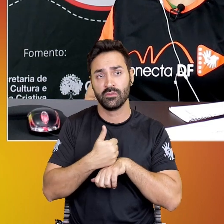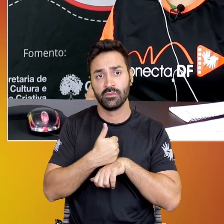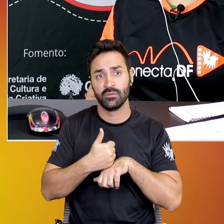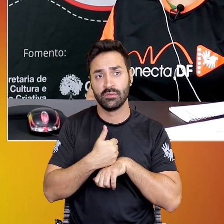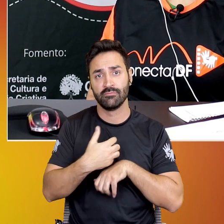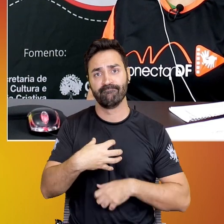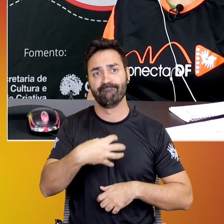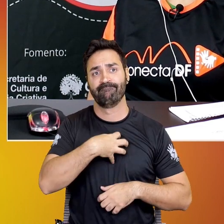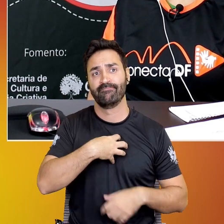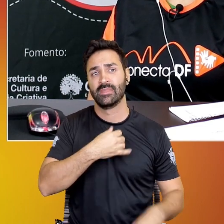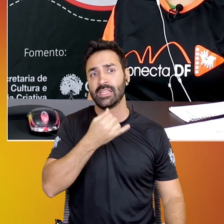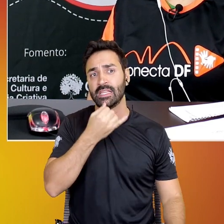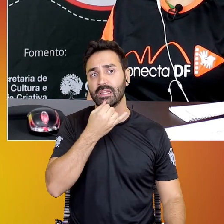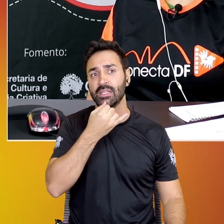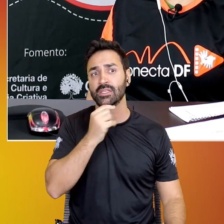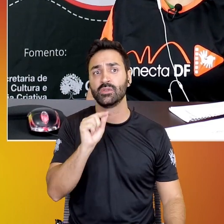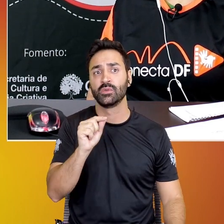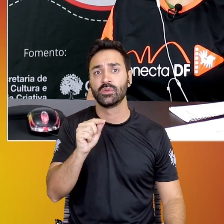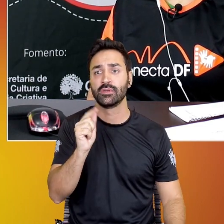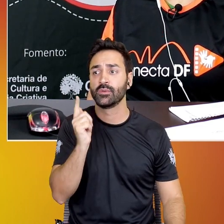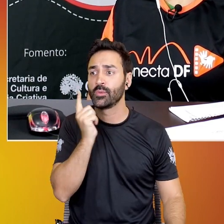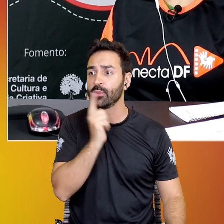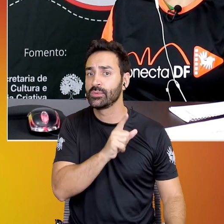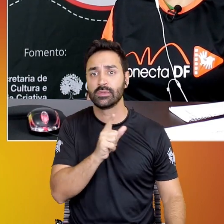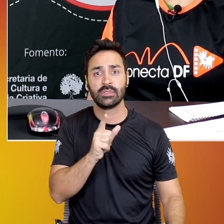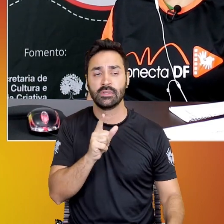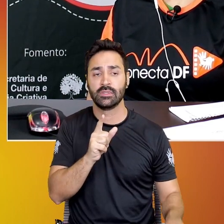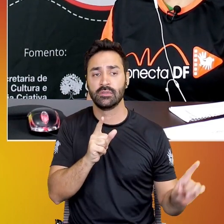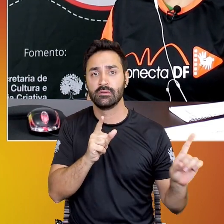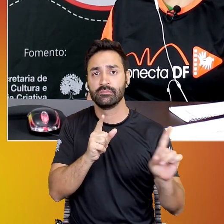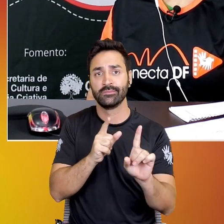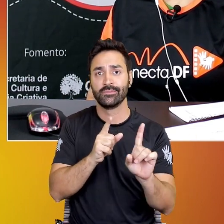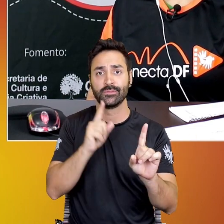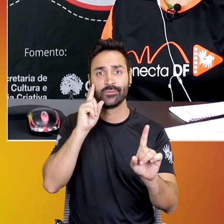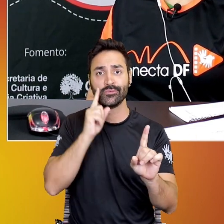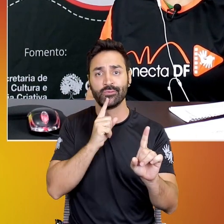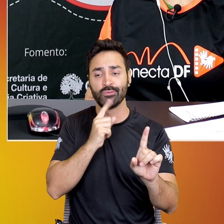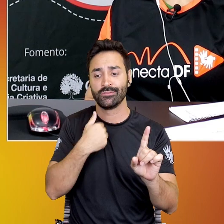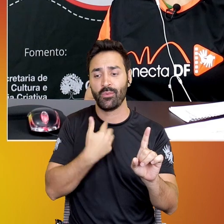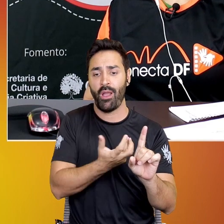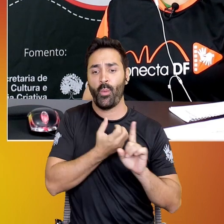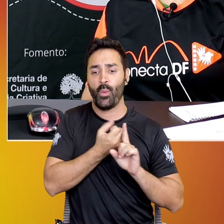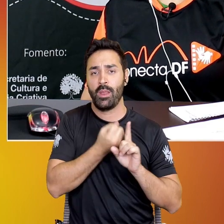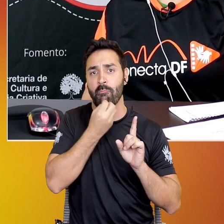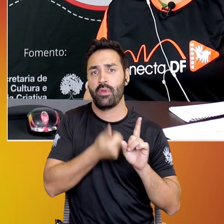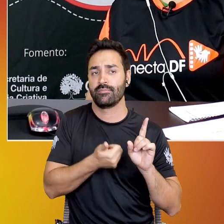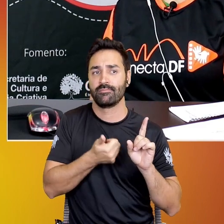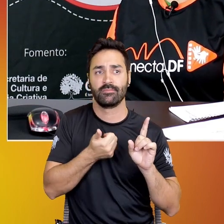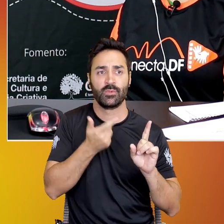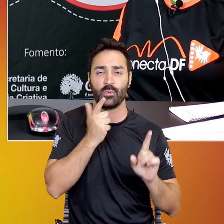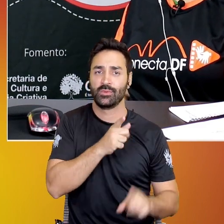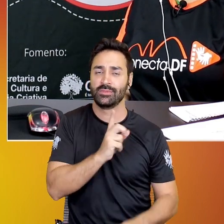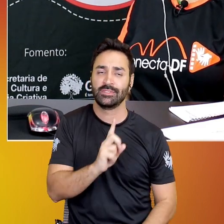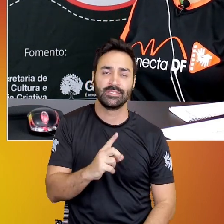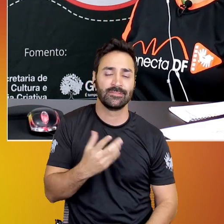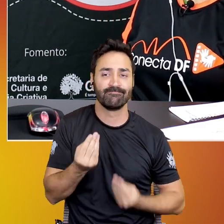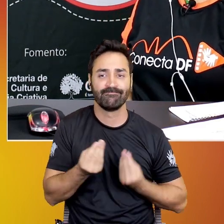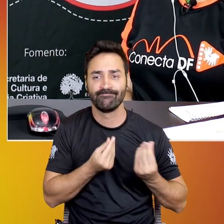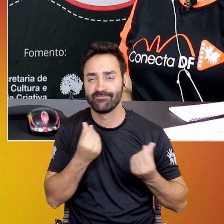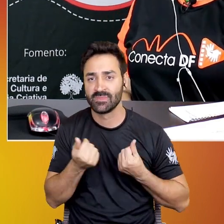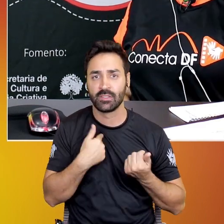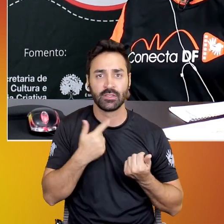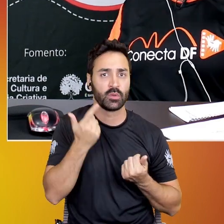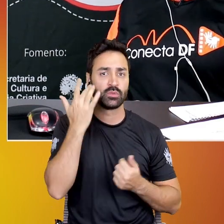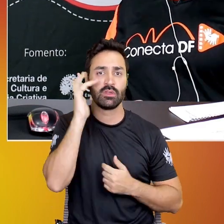não poder dar um acolhimento adequado para esse usuário que chega lá, né? Eu não sei falar, não